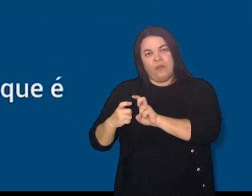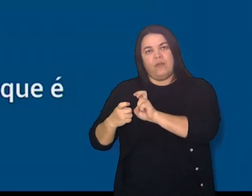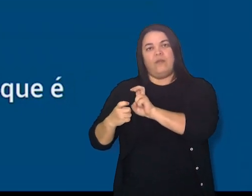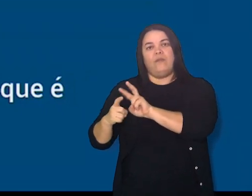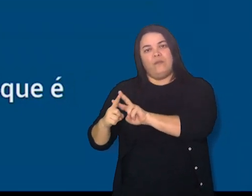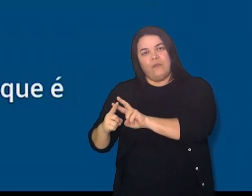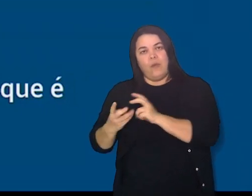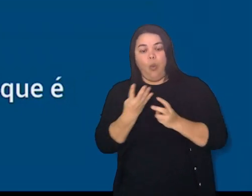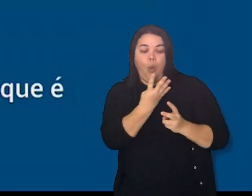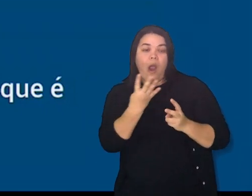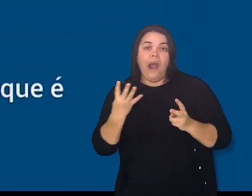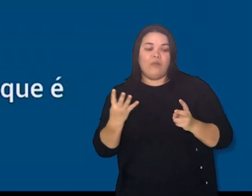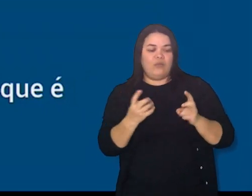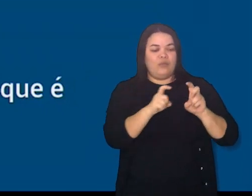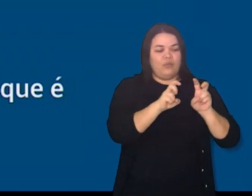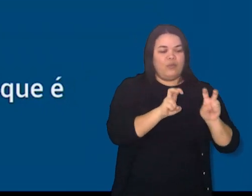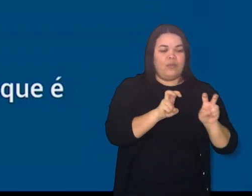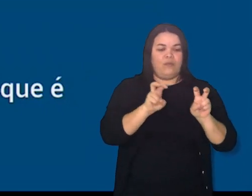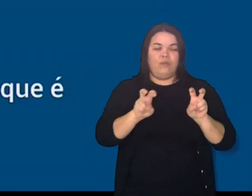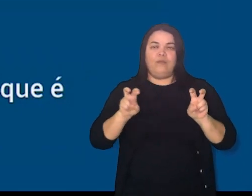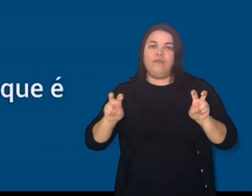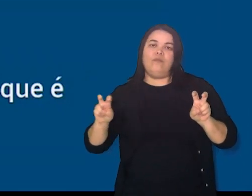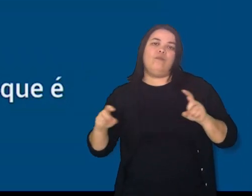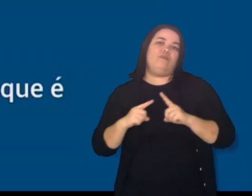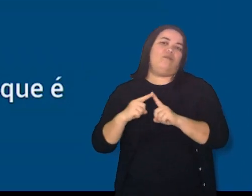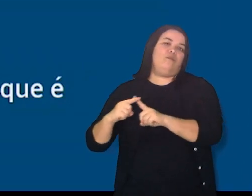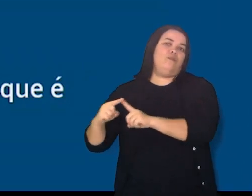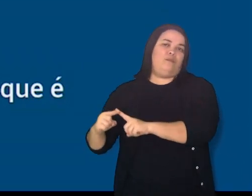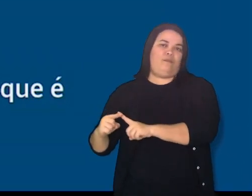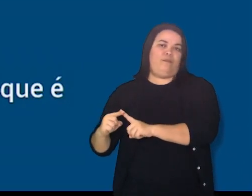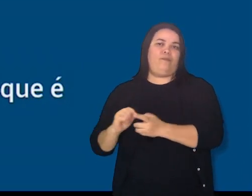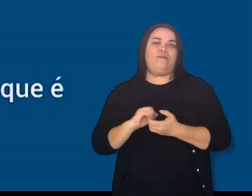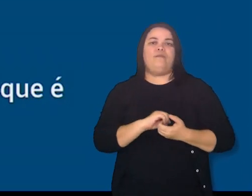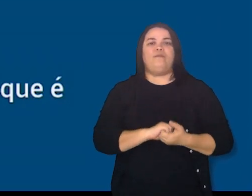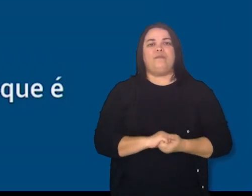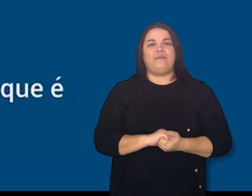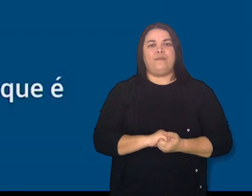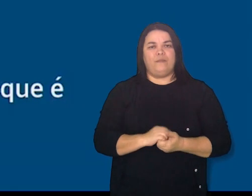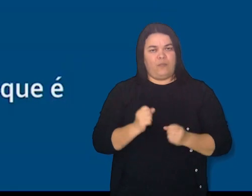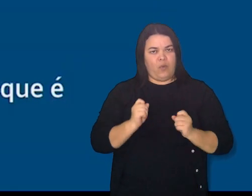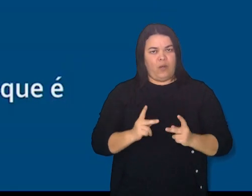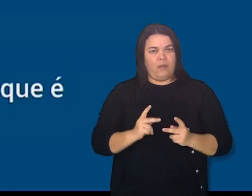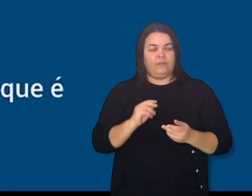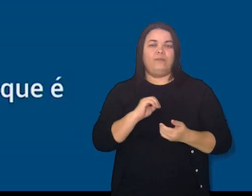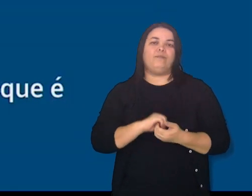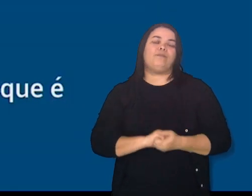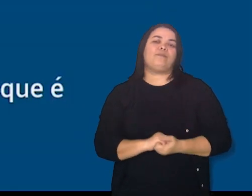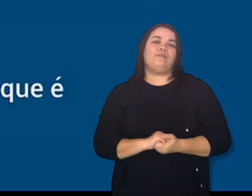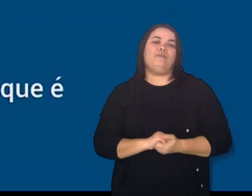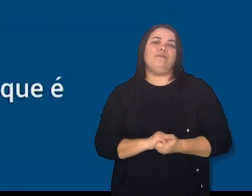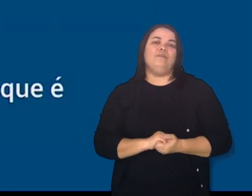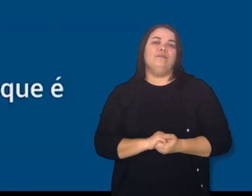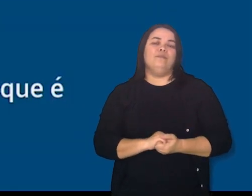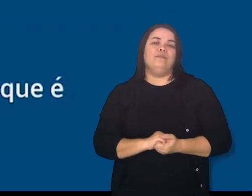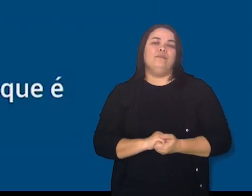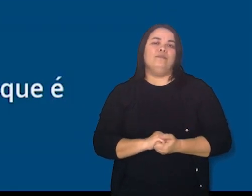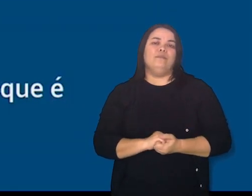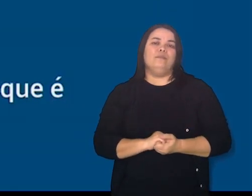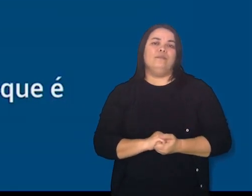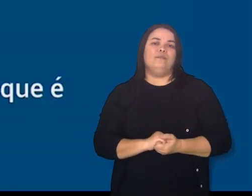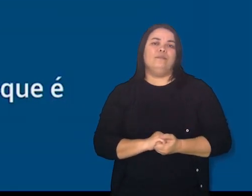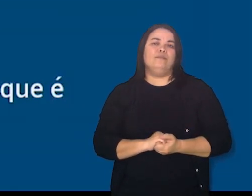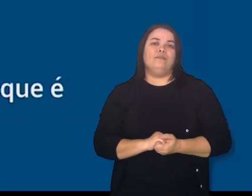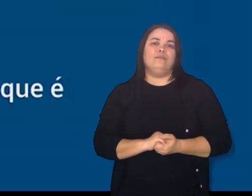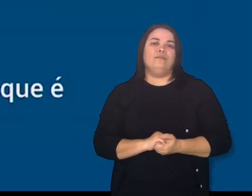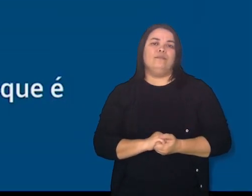5, 4 vezes, em forma de um produto. Perfeito?